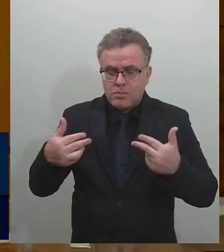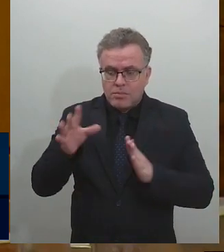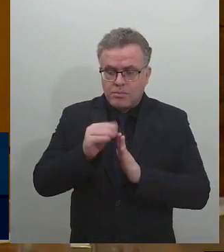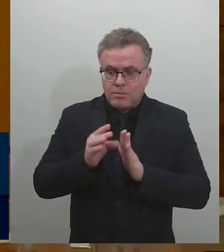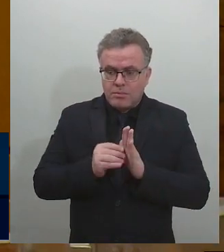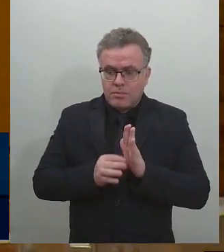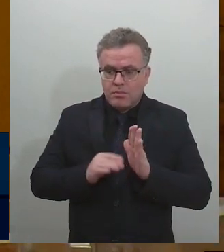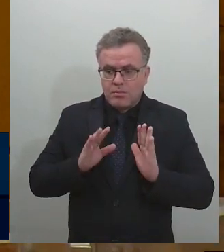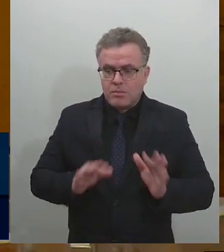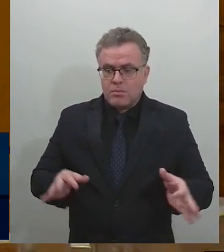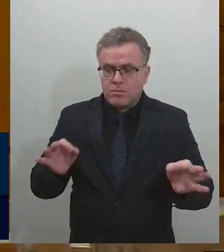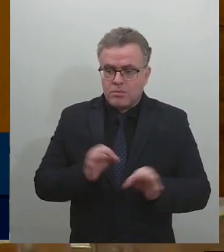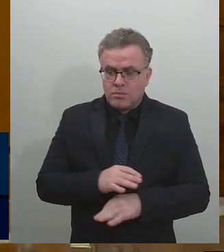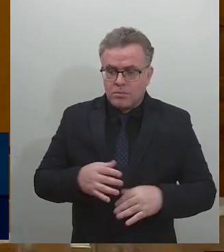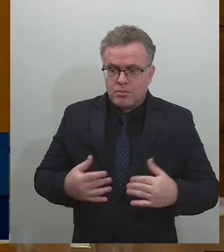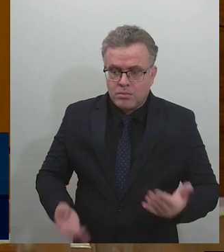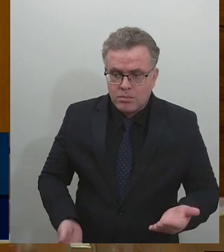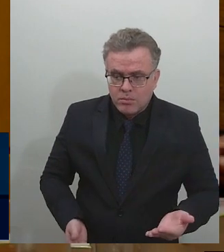comissão estão sendo